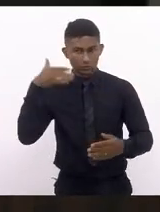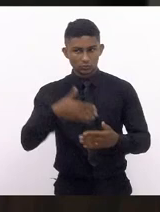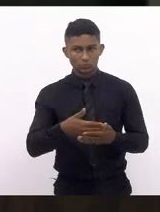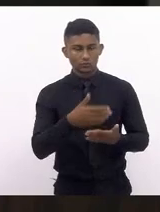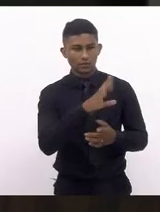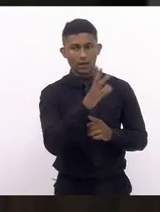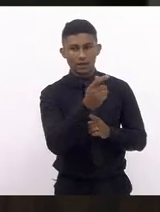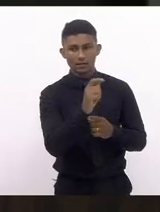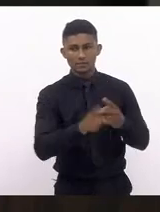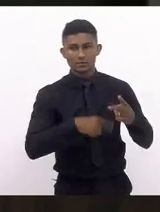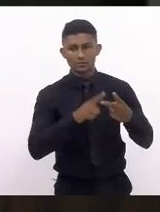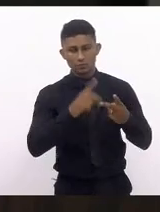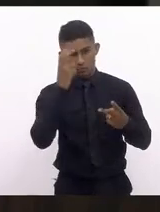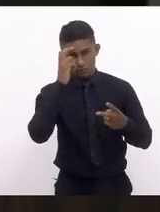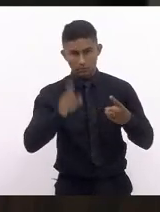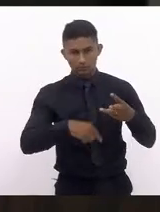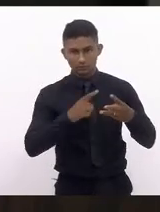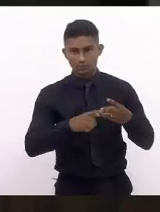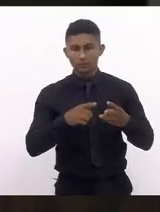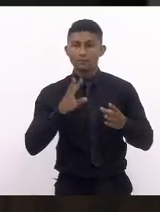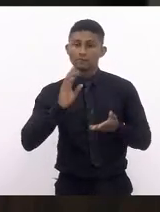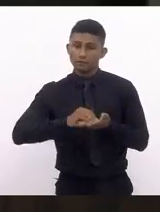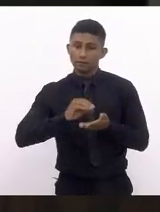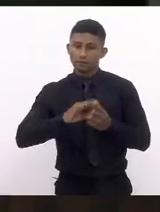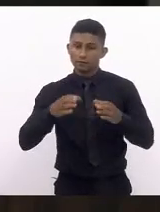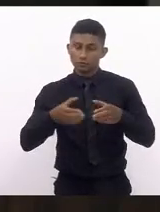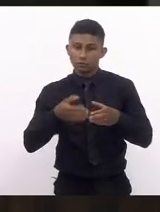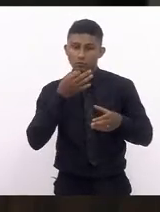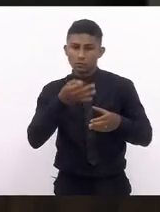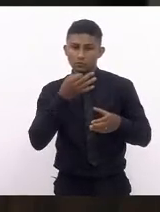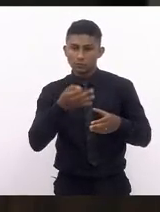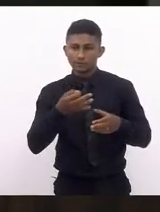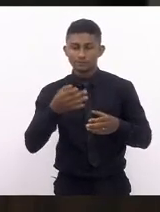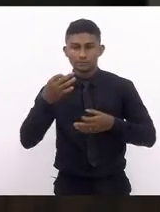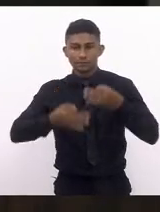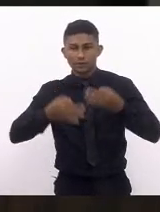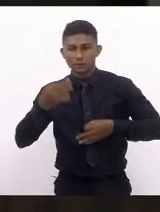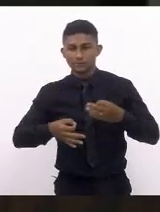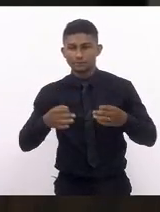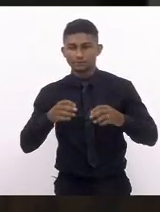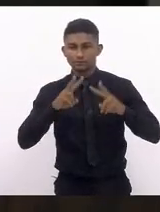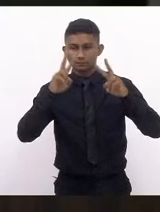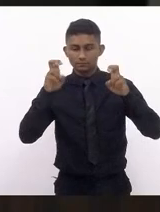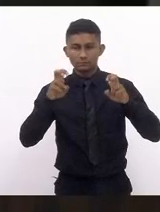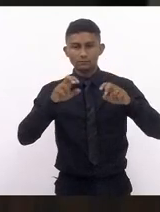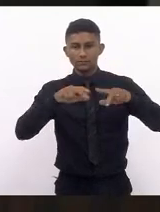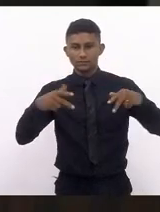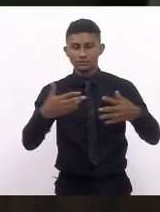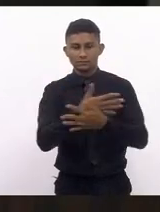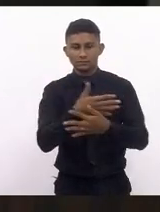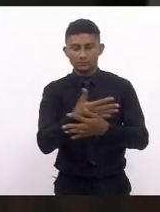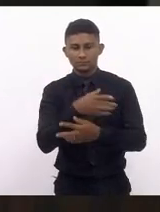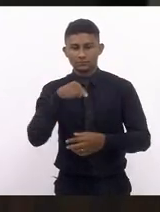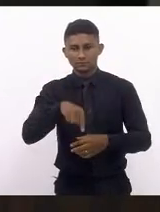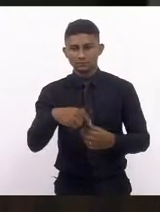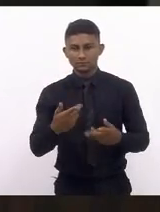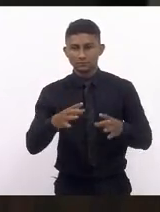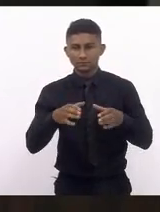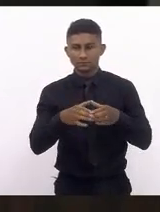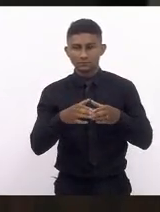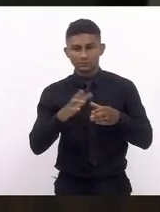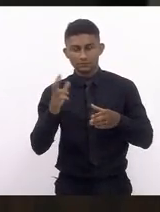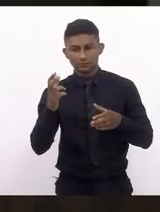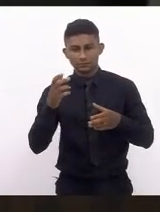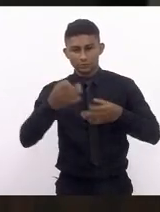artístico arquitetônico e cultural presente de pareceres das comissões Quais são os Justiça de cultura e assuntos municipais momento Regional para emitir parecer pela comissão